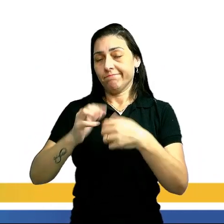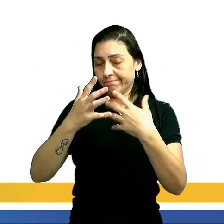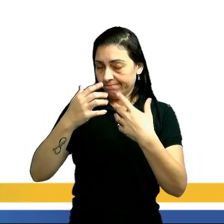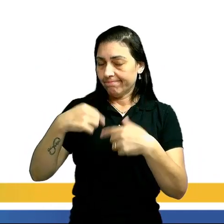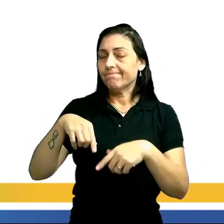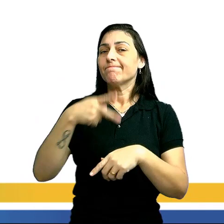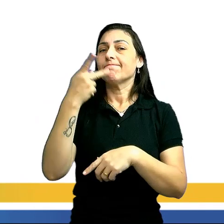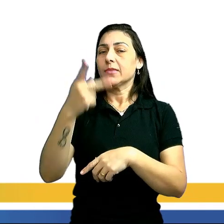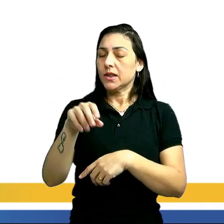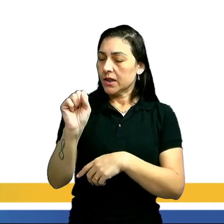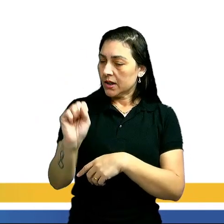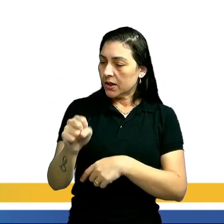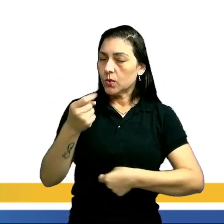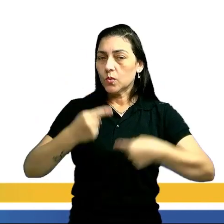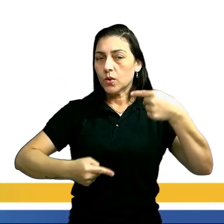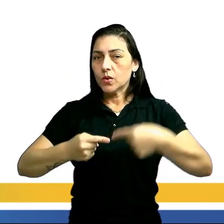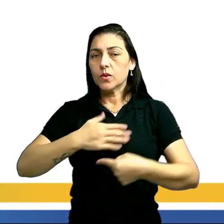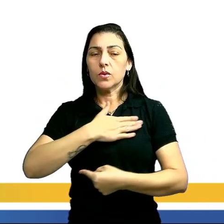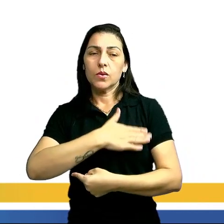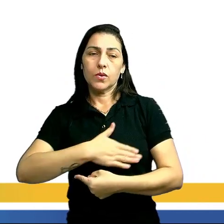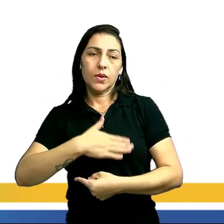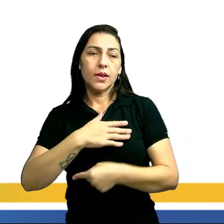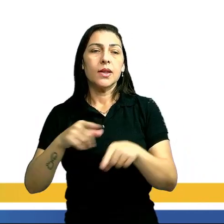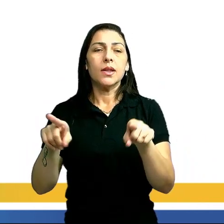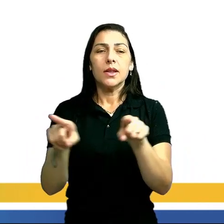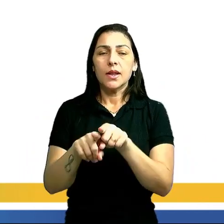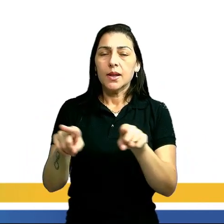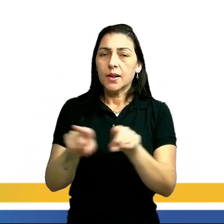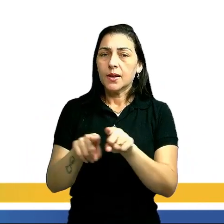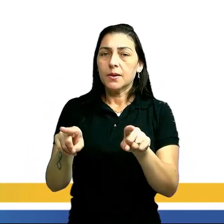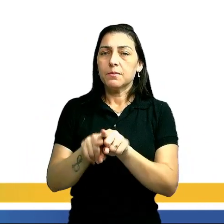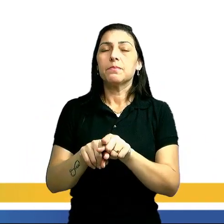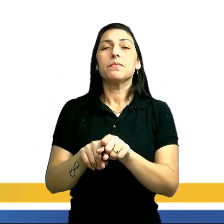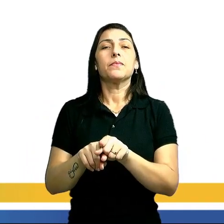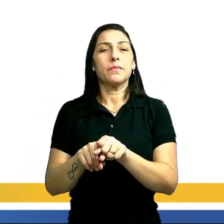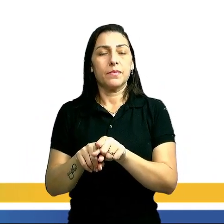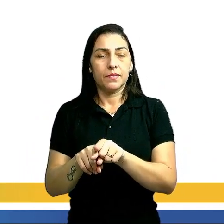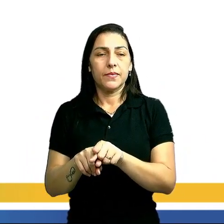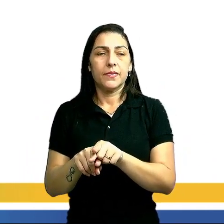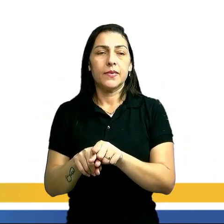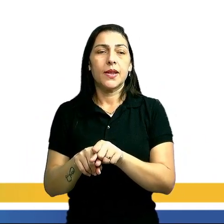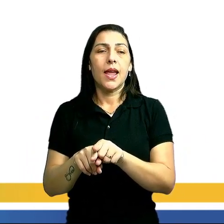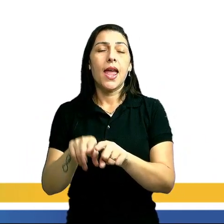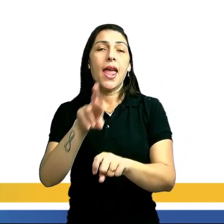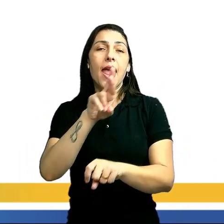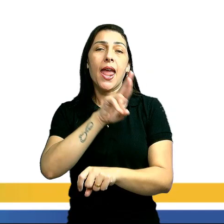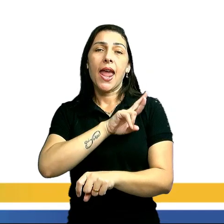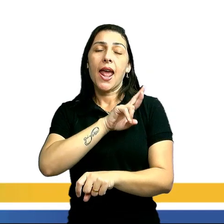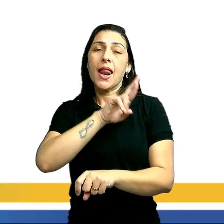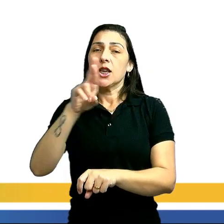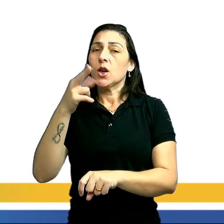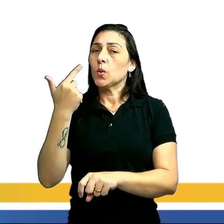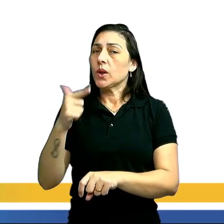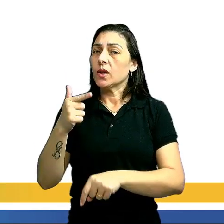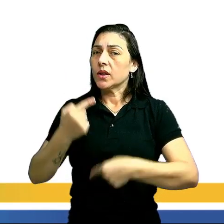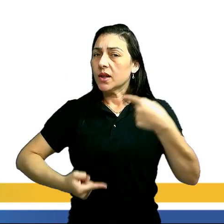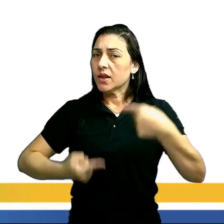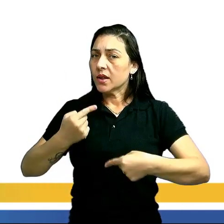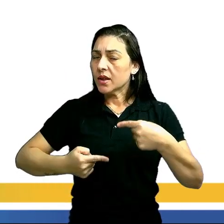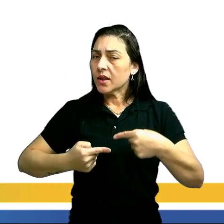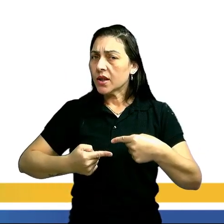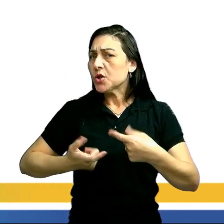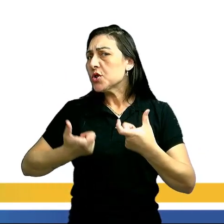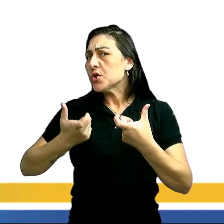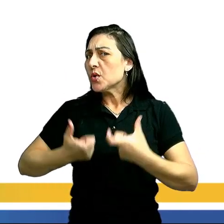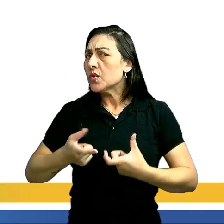admitindo uma discussão sobre o gosto. Outra coisa que eu ouço muito, religião não se discute. Ah, é? E